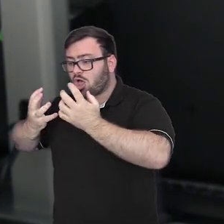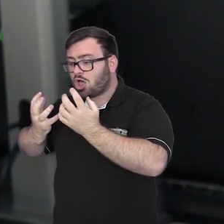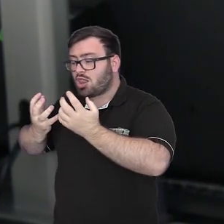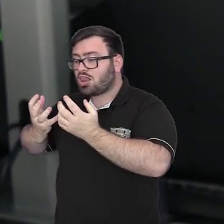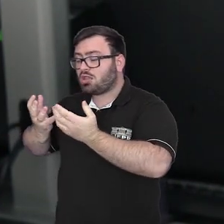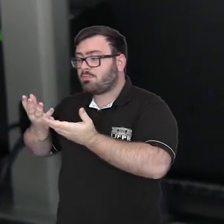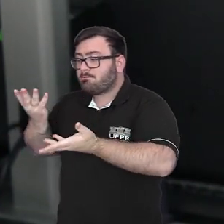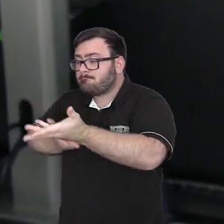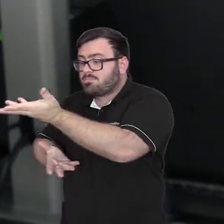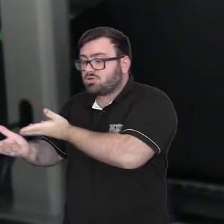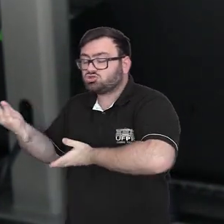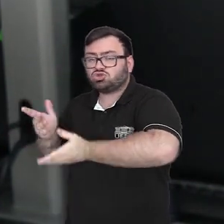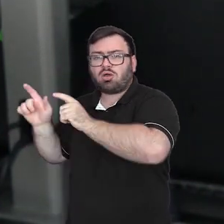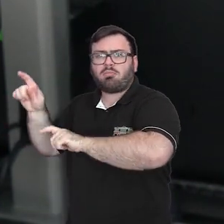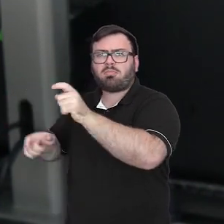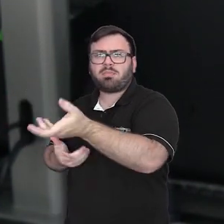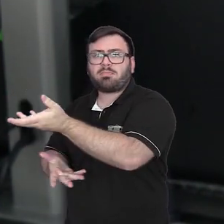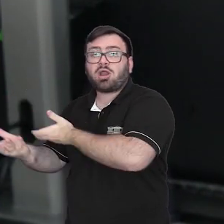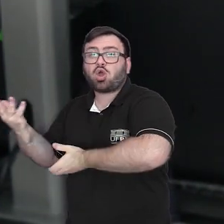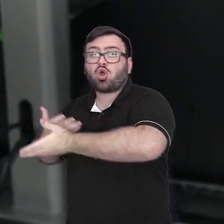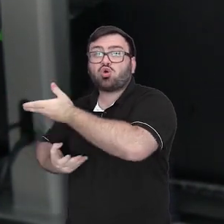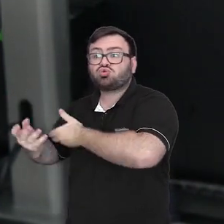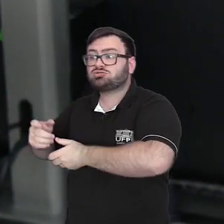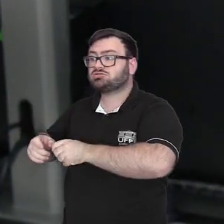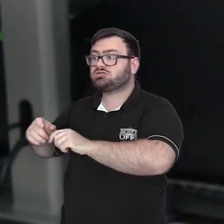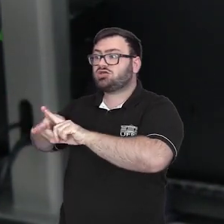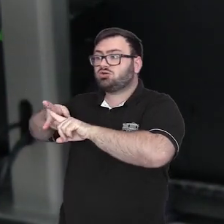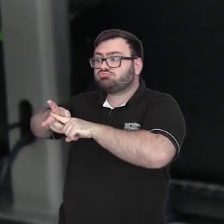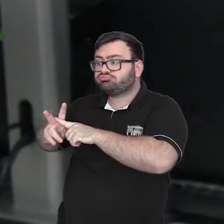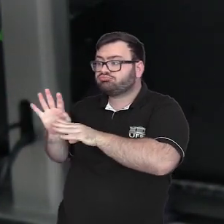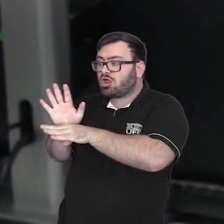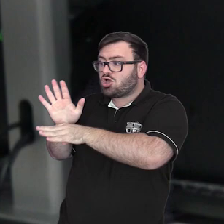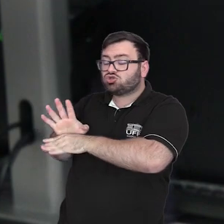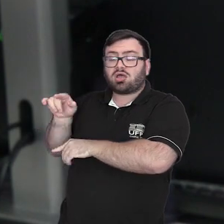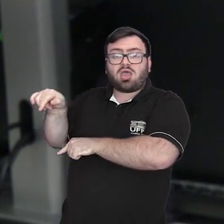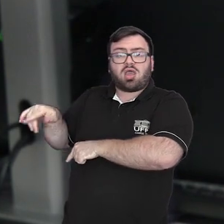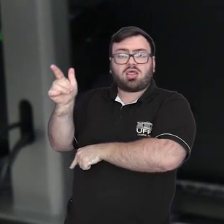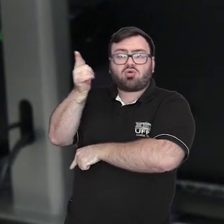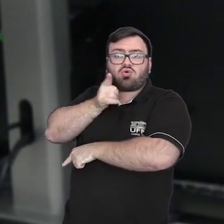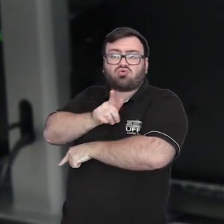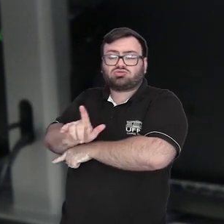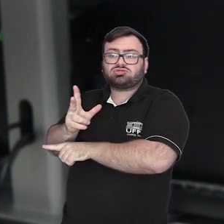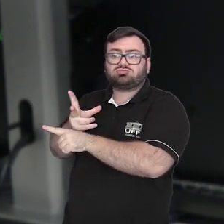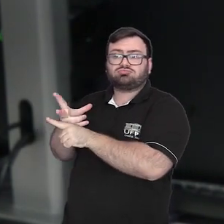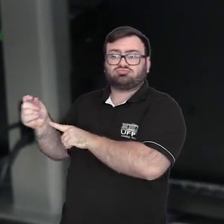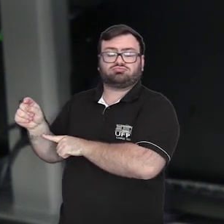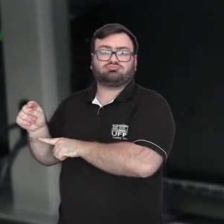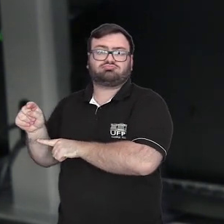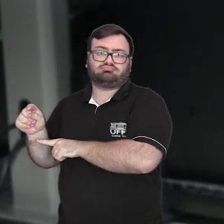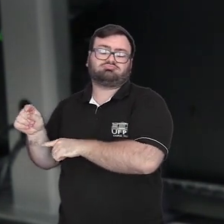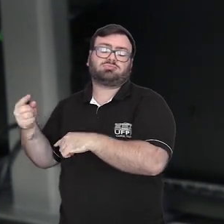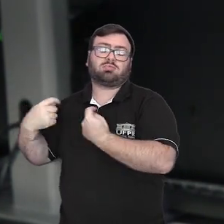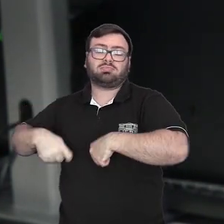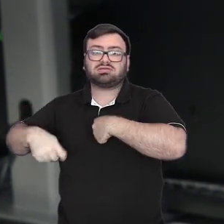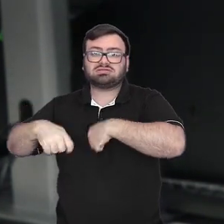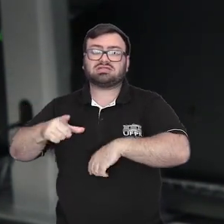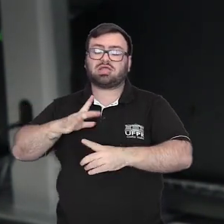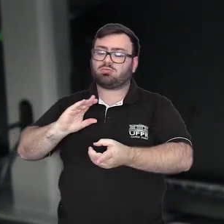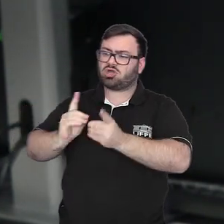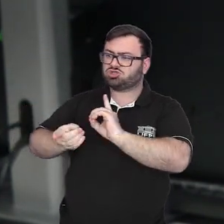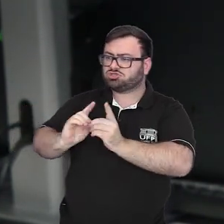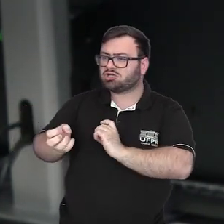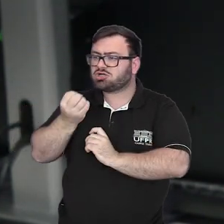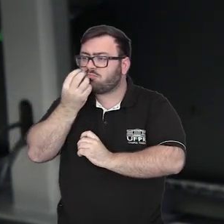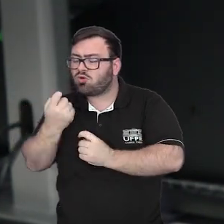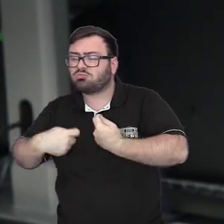com uma pessoa para conseguir fazer o programa que você quer, para conseguir responder a pessoa. Então, querendo ou não, você tem que ter uma didática boa, você